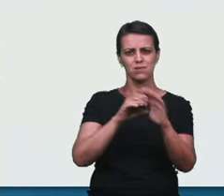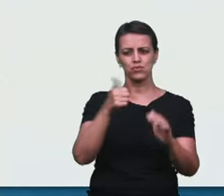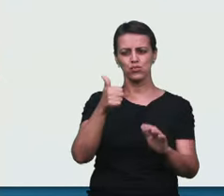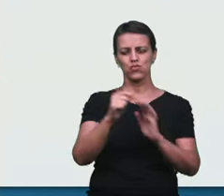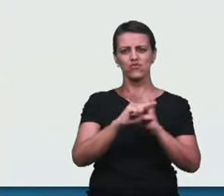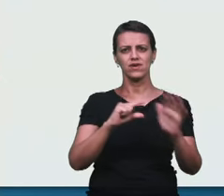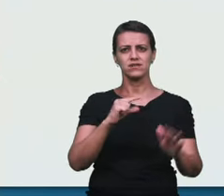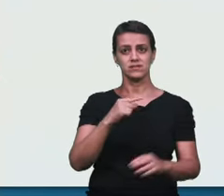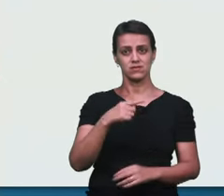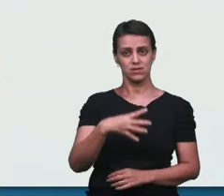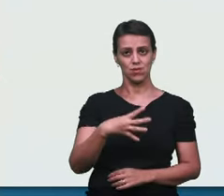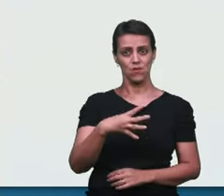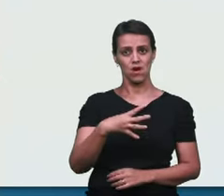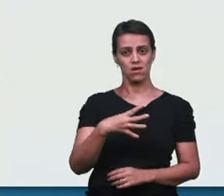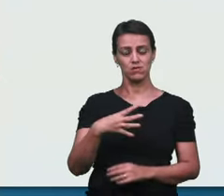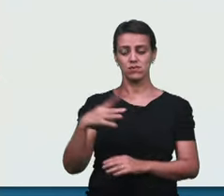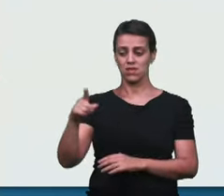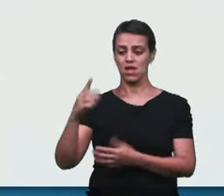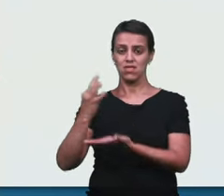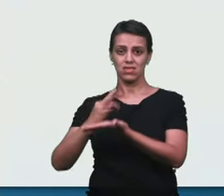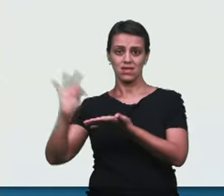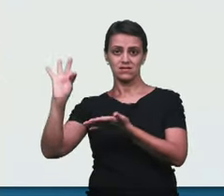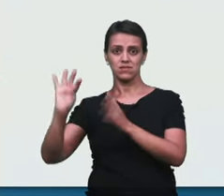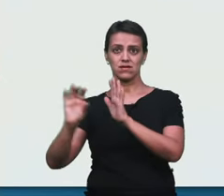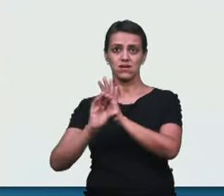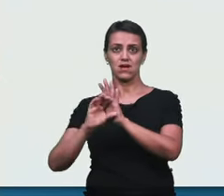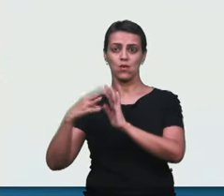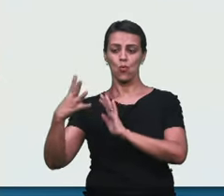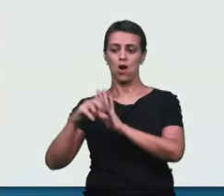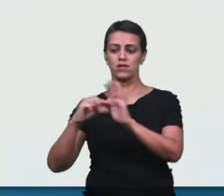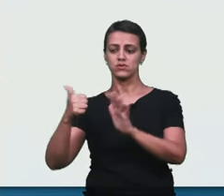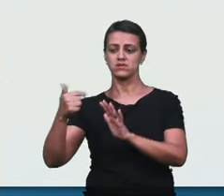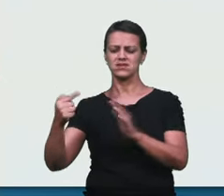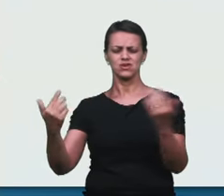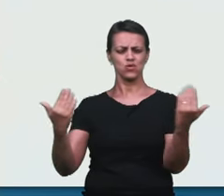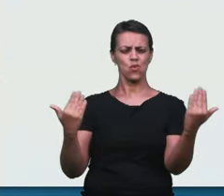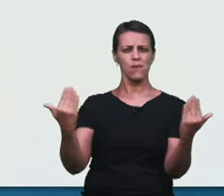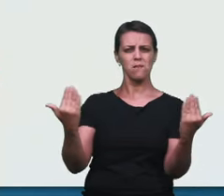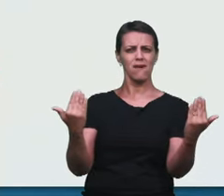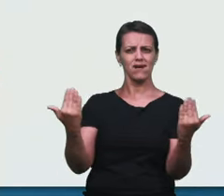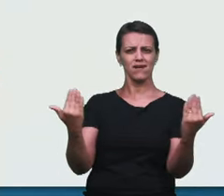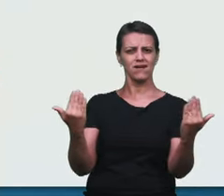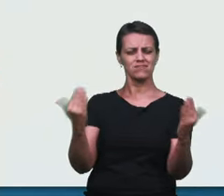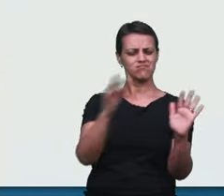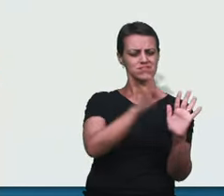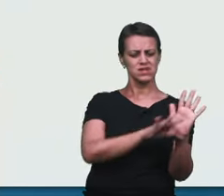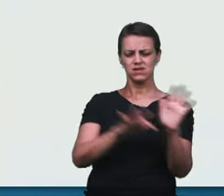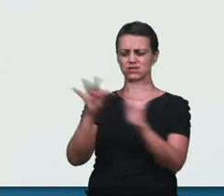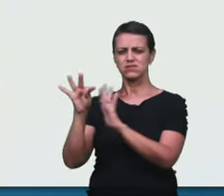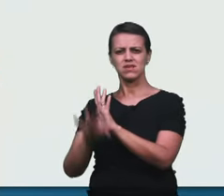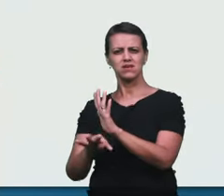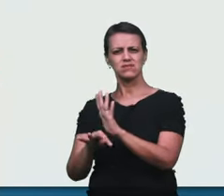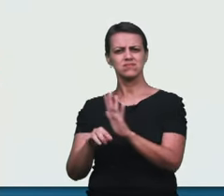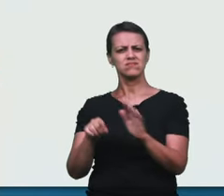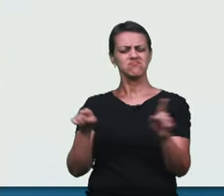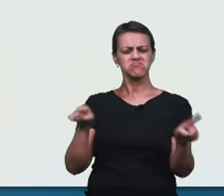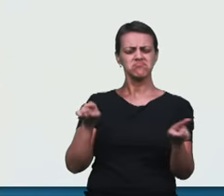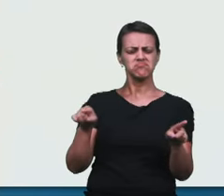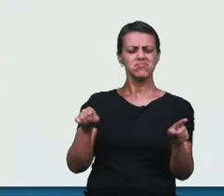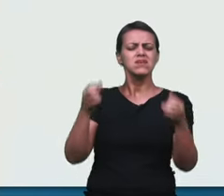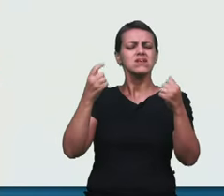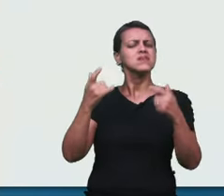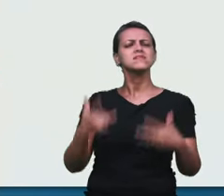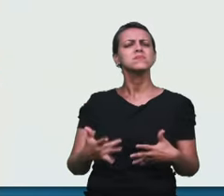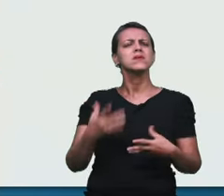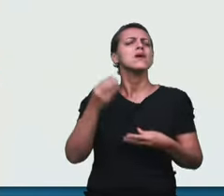comparado com 1 Tessalonicenses 4 verso 17, explique como se dará o arrebatamento da igreja. Quem vai nos dar essa